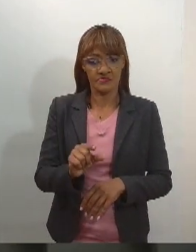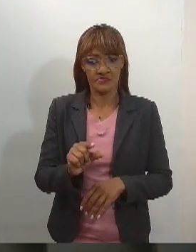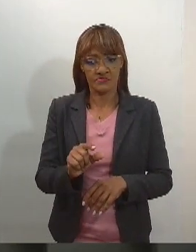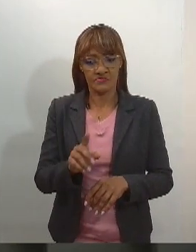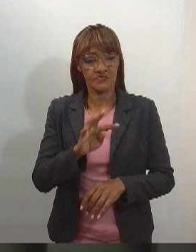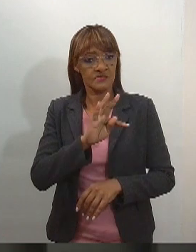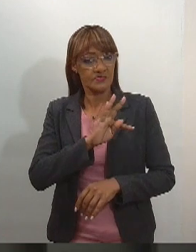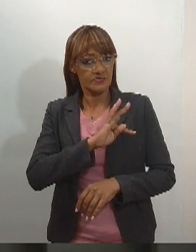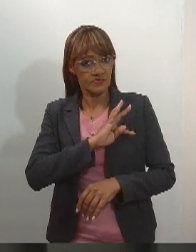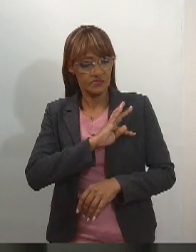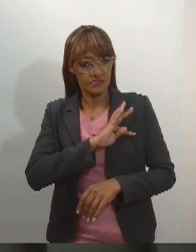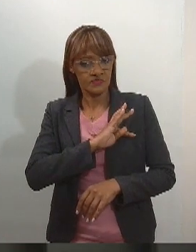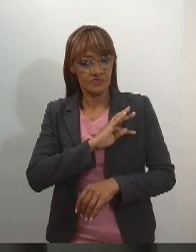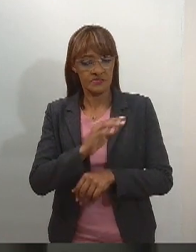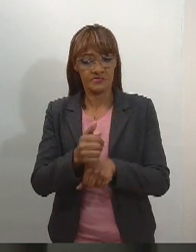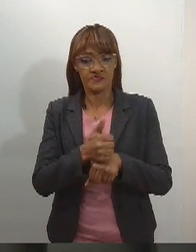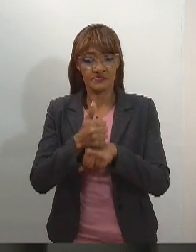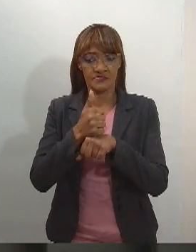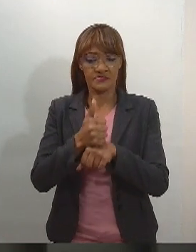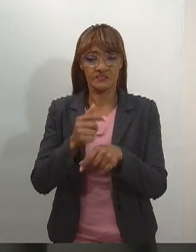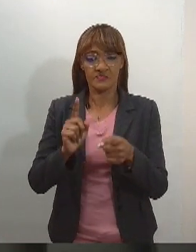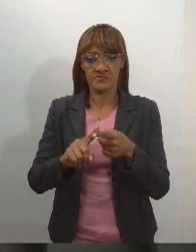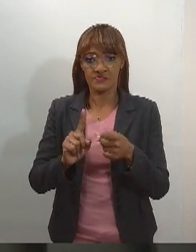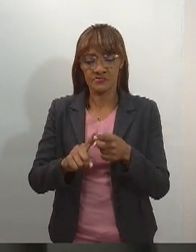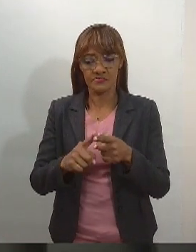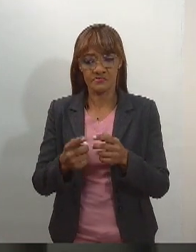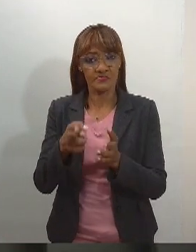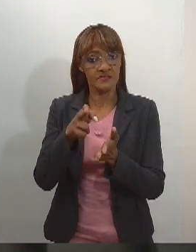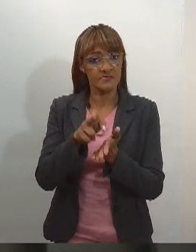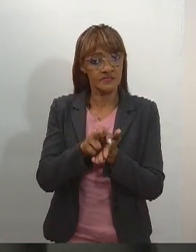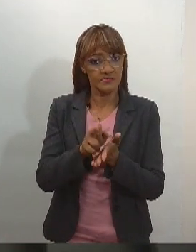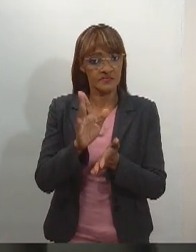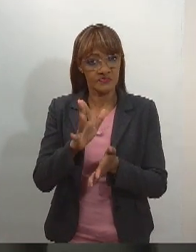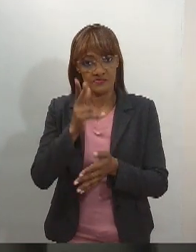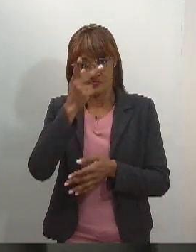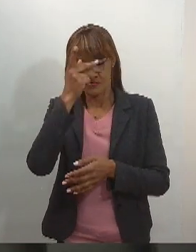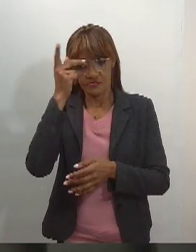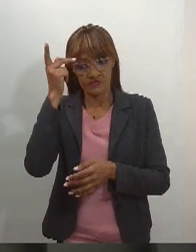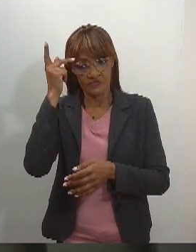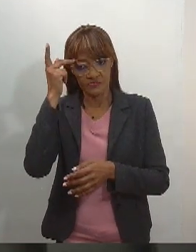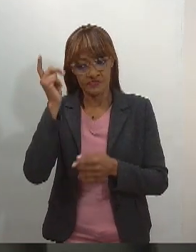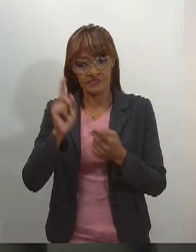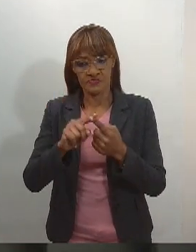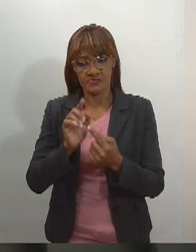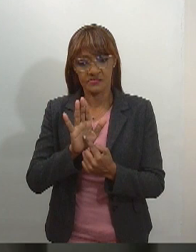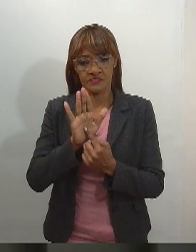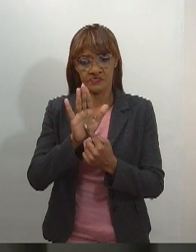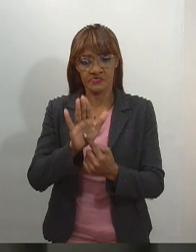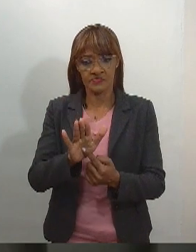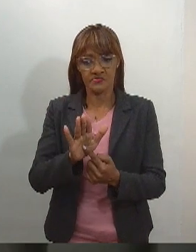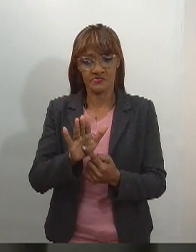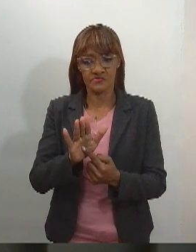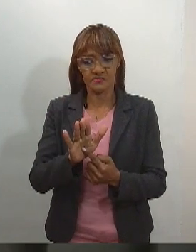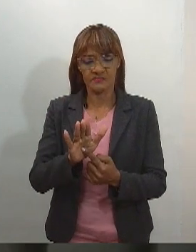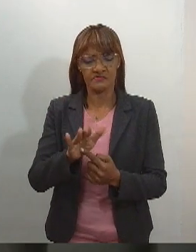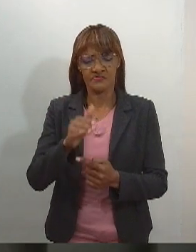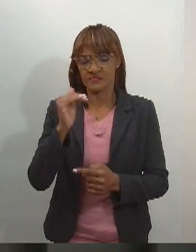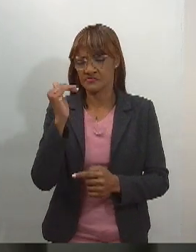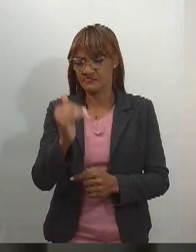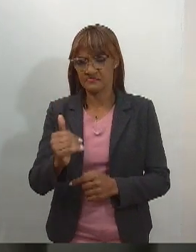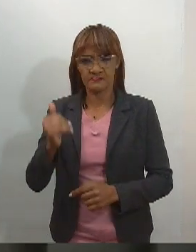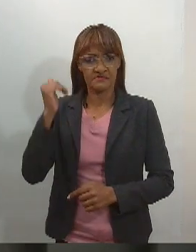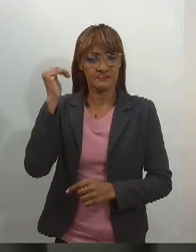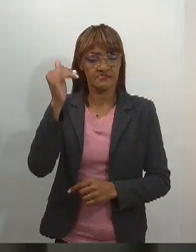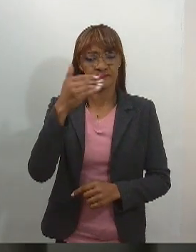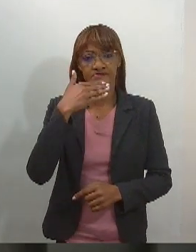radiologia quanto para o paciente. Além disso, as imagens apresentam uma resolução de qualidade superior por serem digitais,